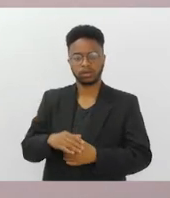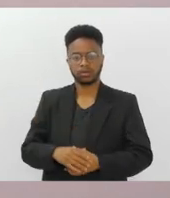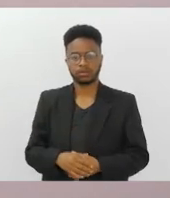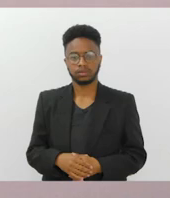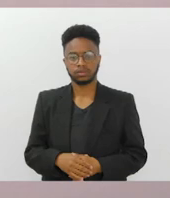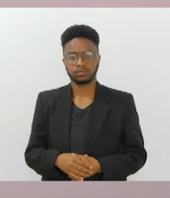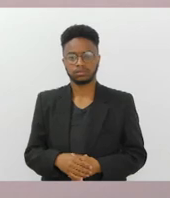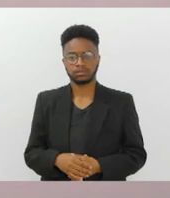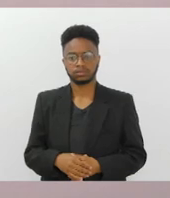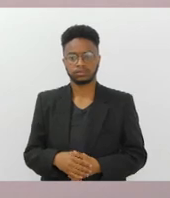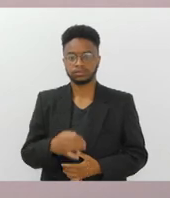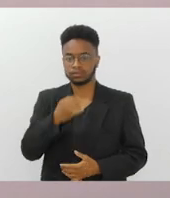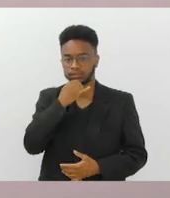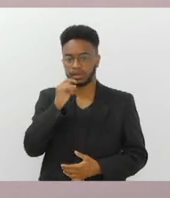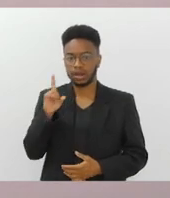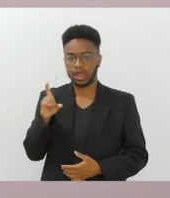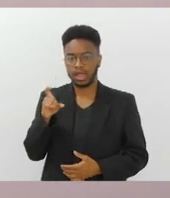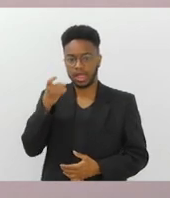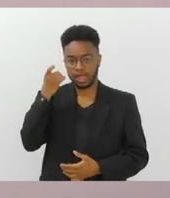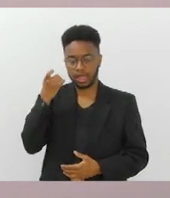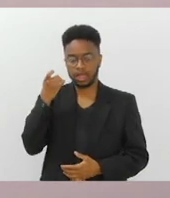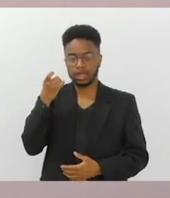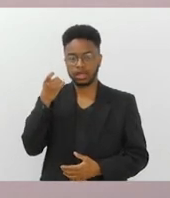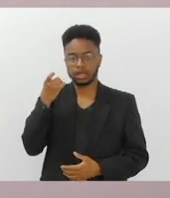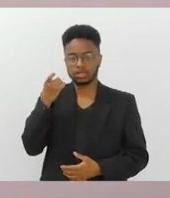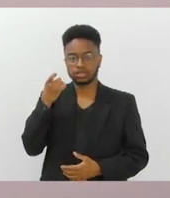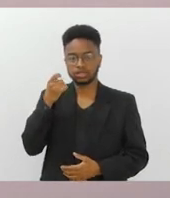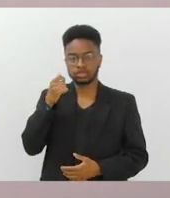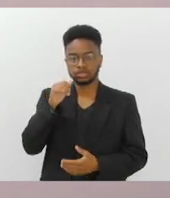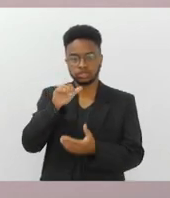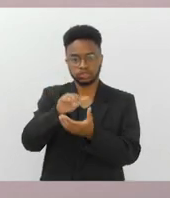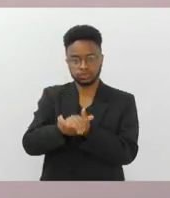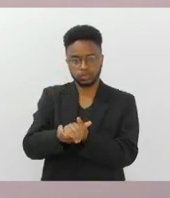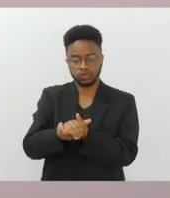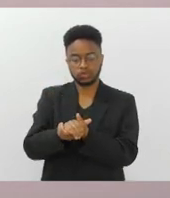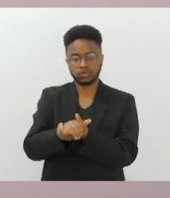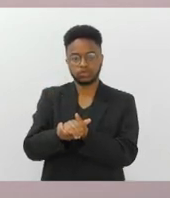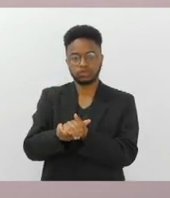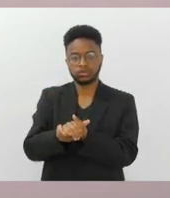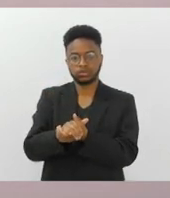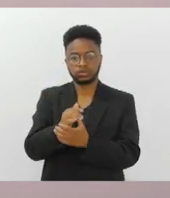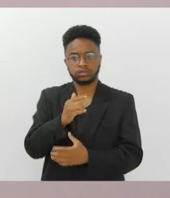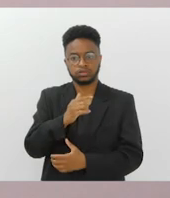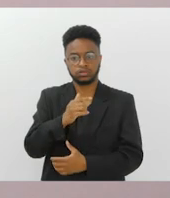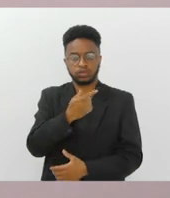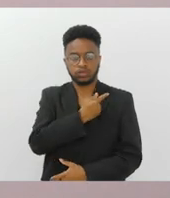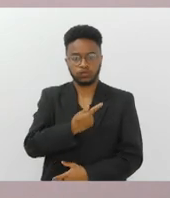a ex-primeira-dama do Estado do Rio de Janeiro, a senhora